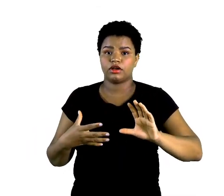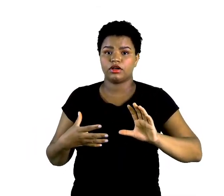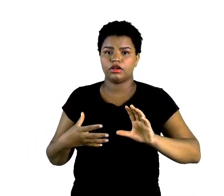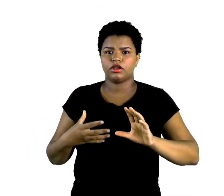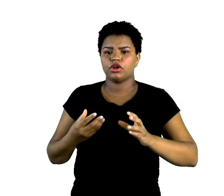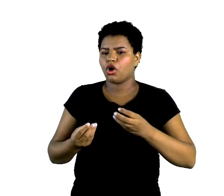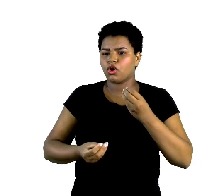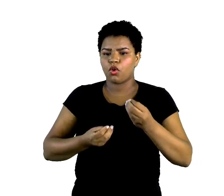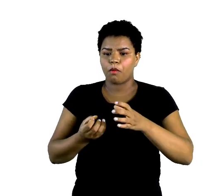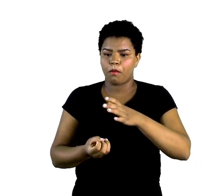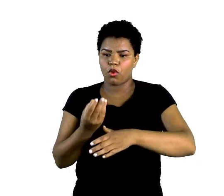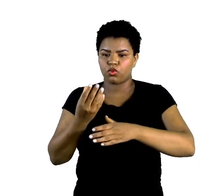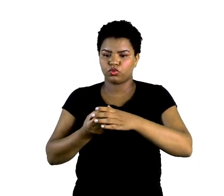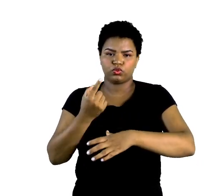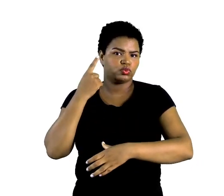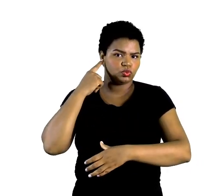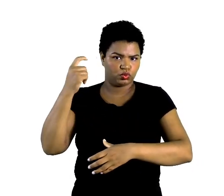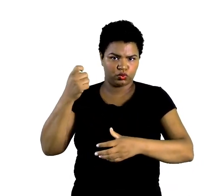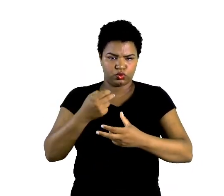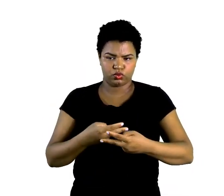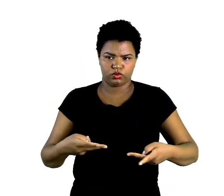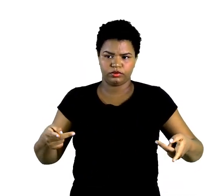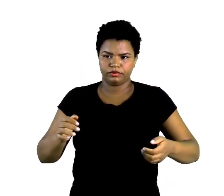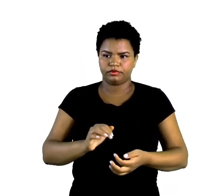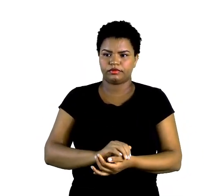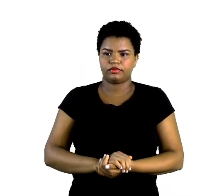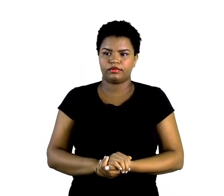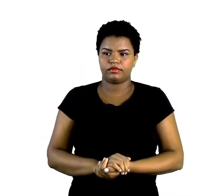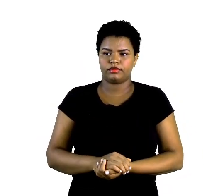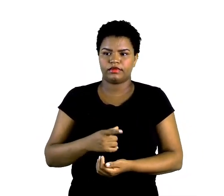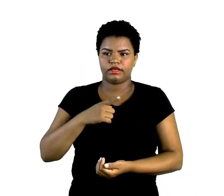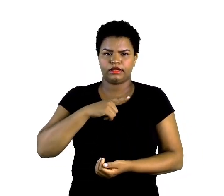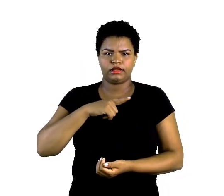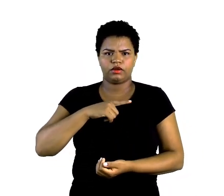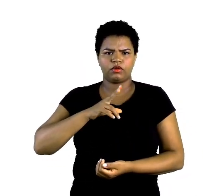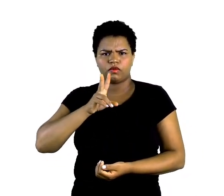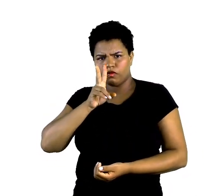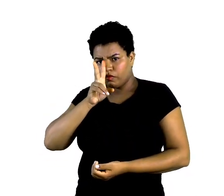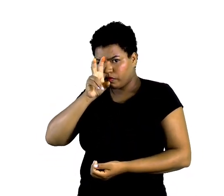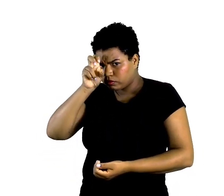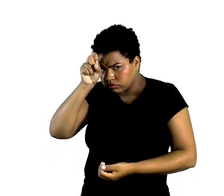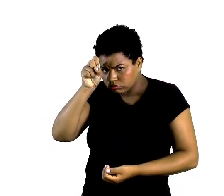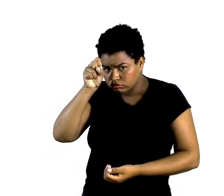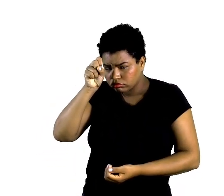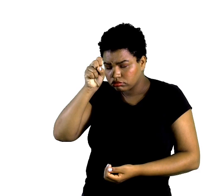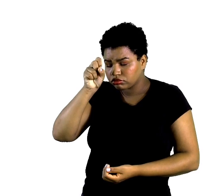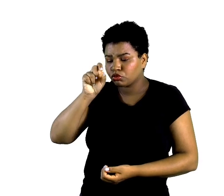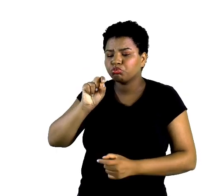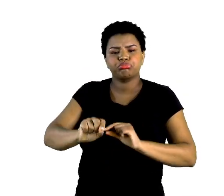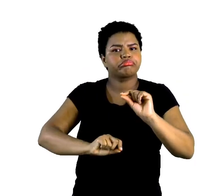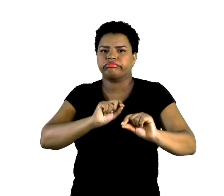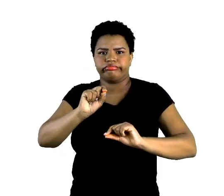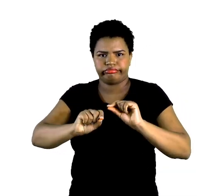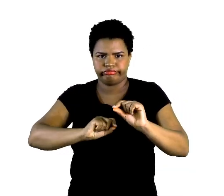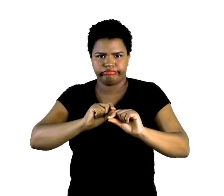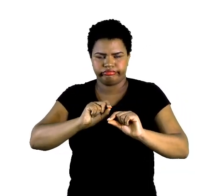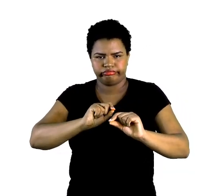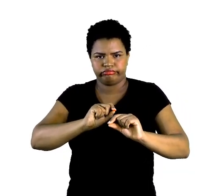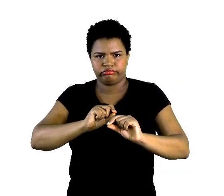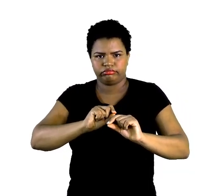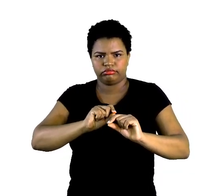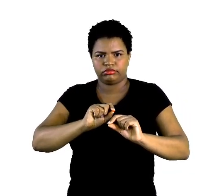são produzidos. Tem a intensidade, que é o quê? É